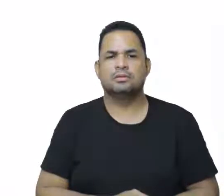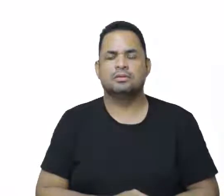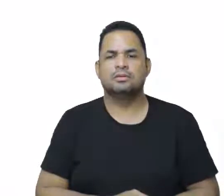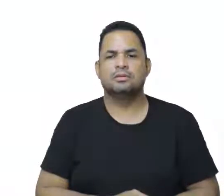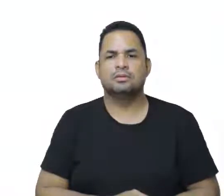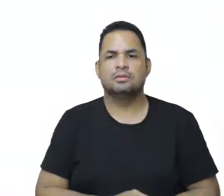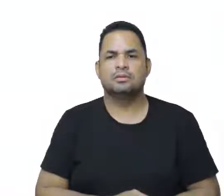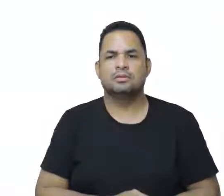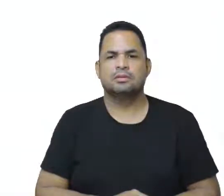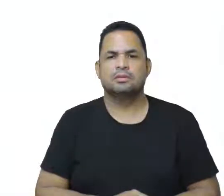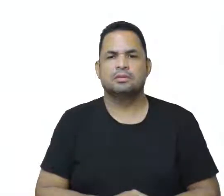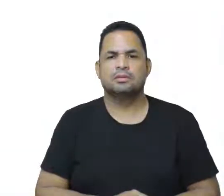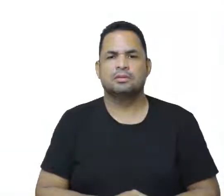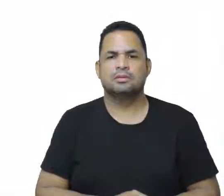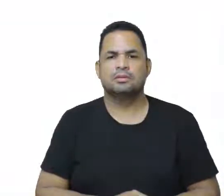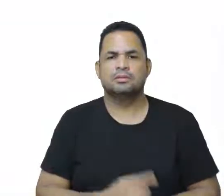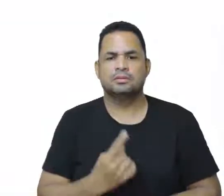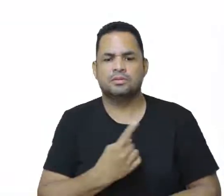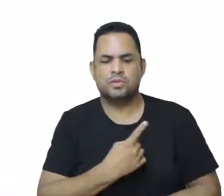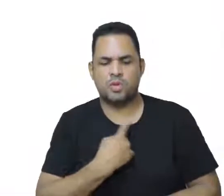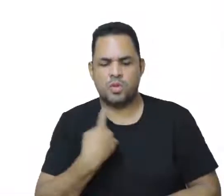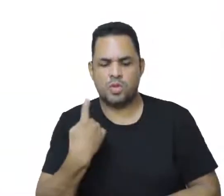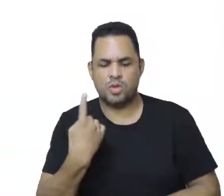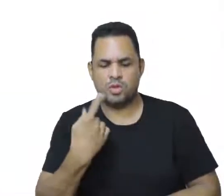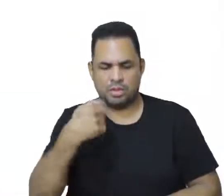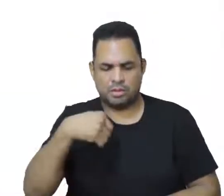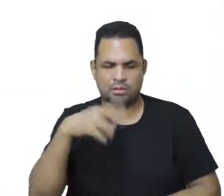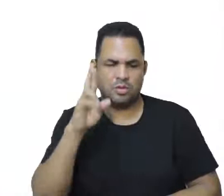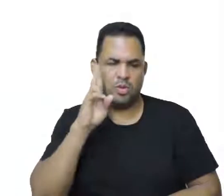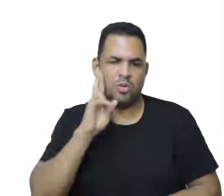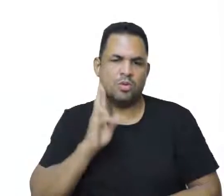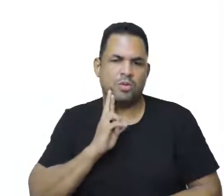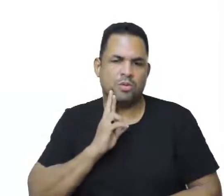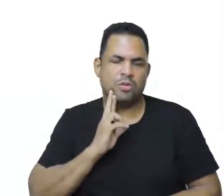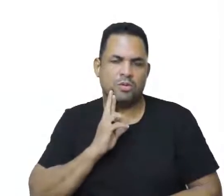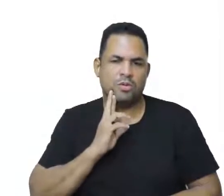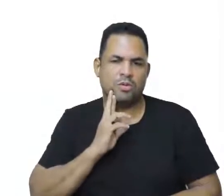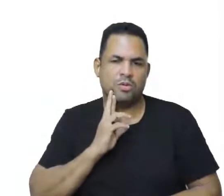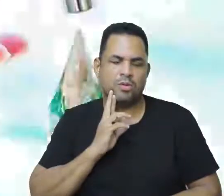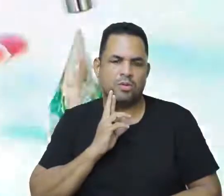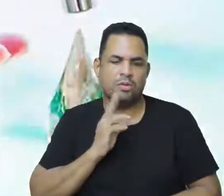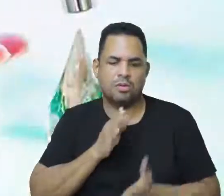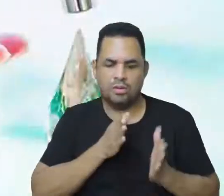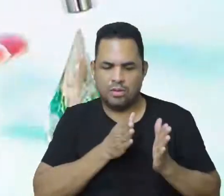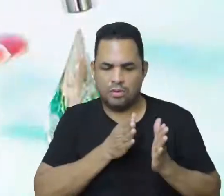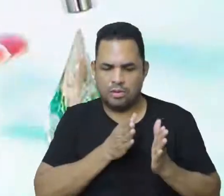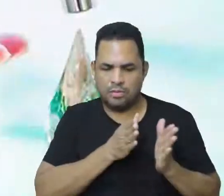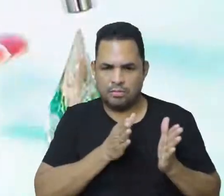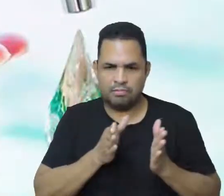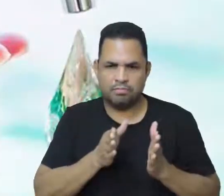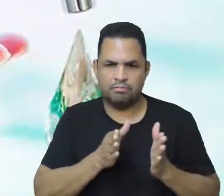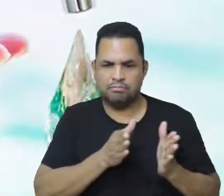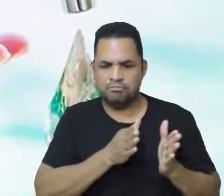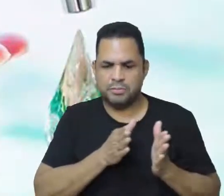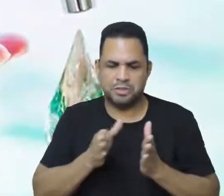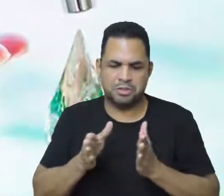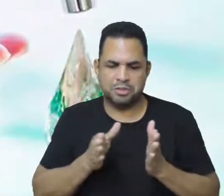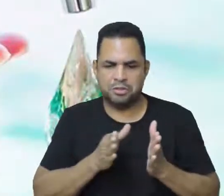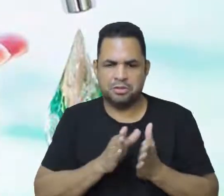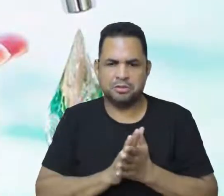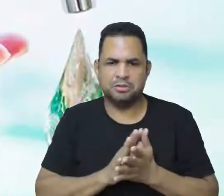E nós que estamos em Rondônia, nesse período de